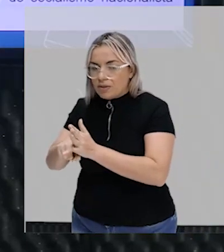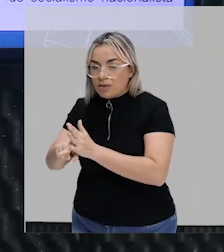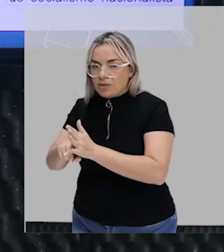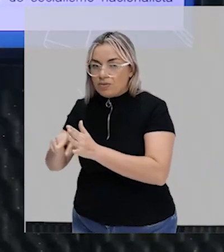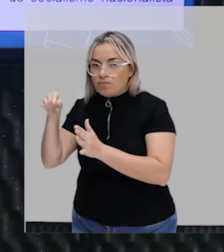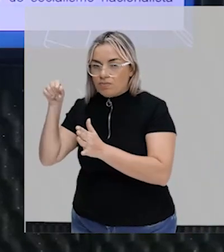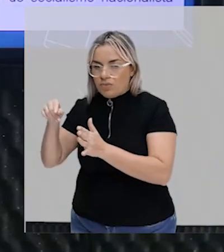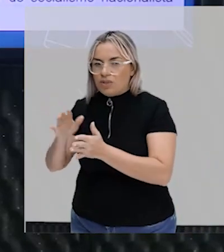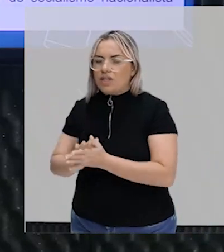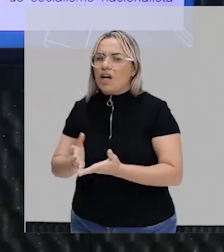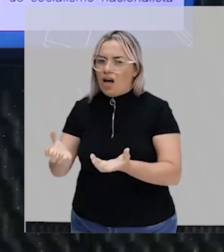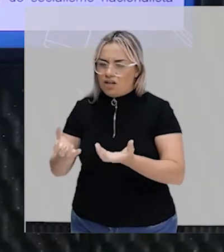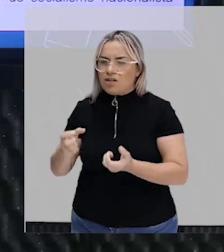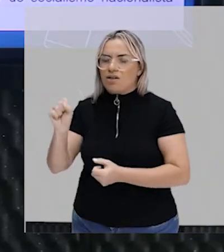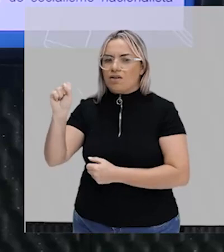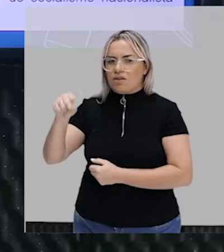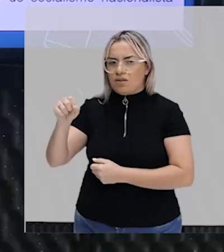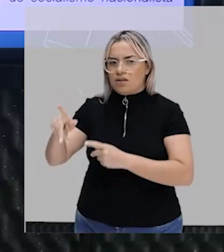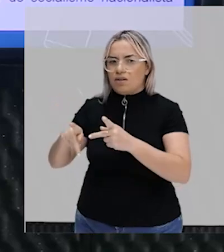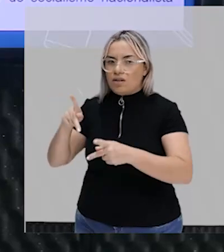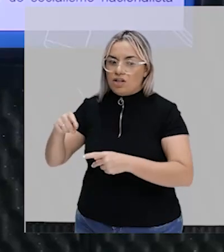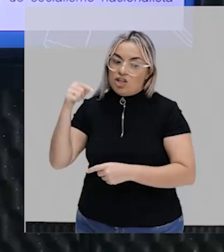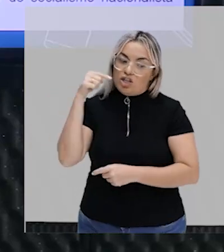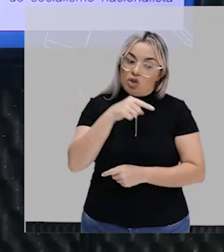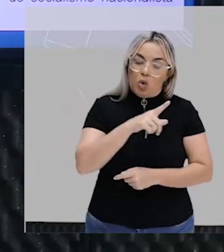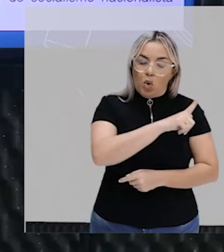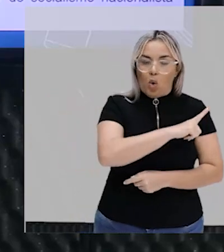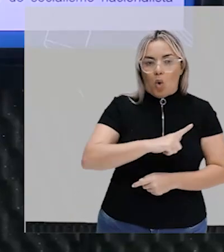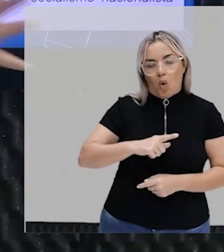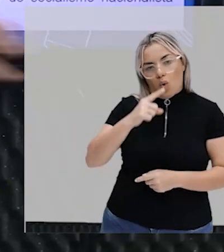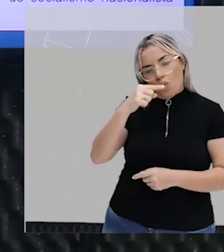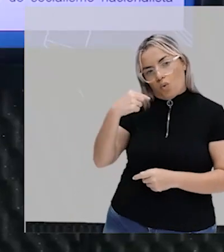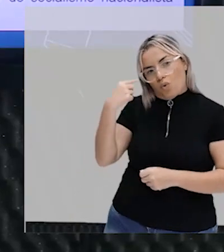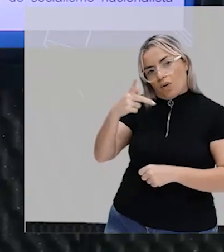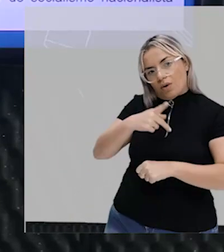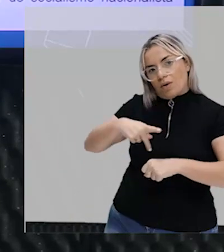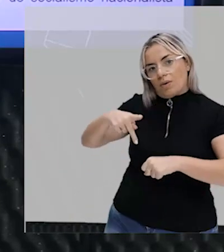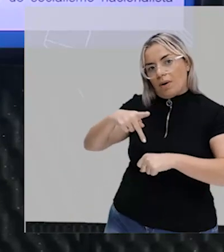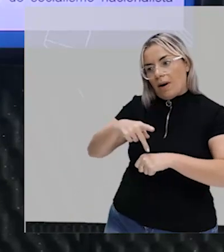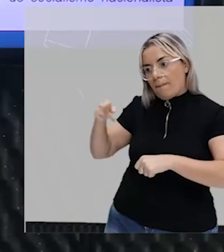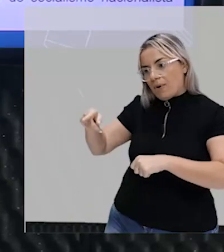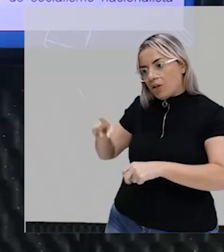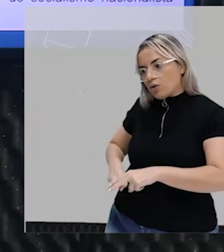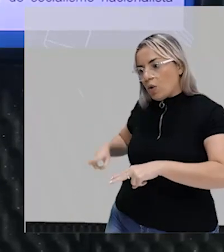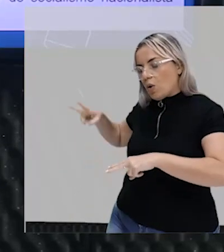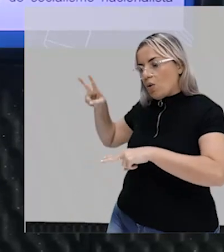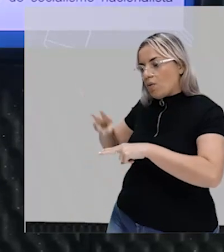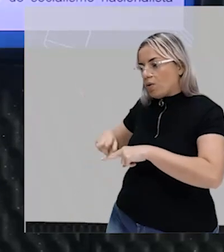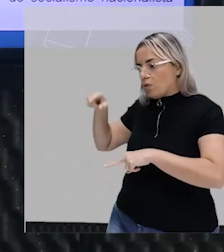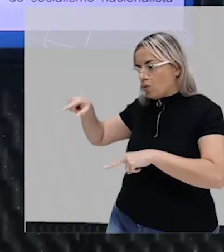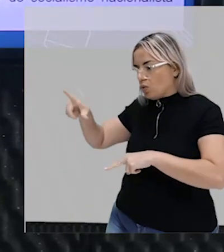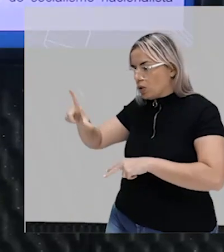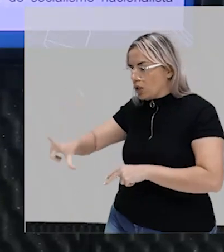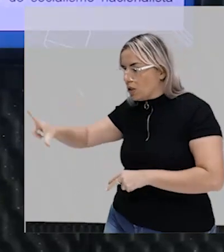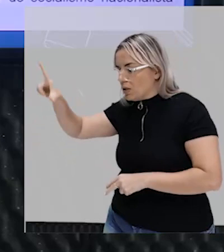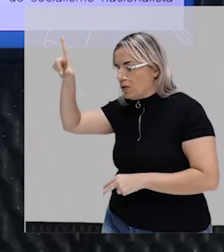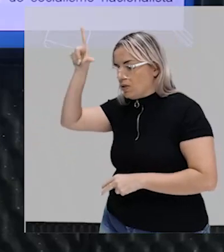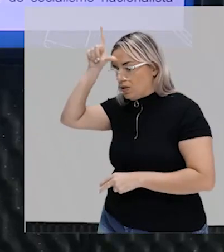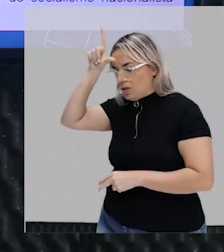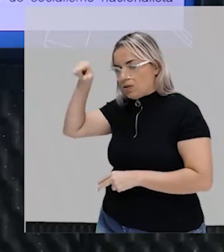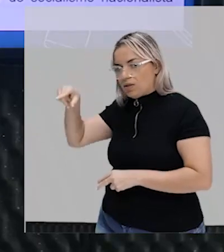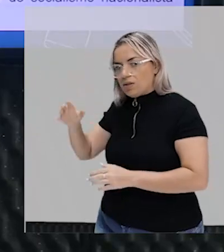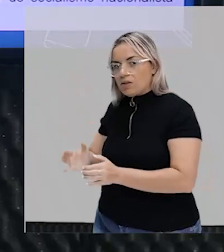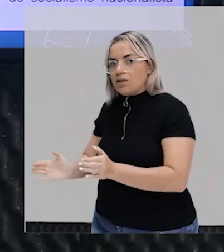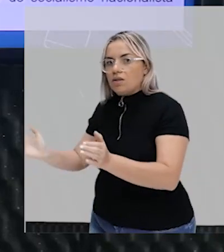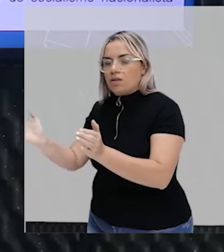que com isso, o governo espanhol se sentiu afrontado. Então, o governo espanhol, por exemplo, mandou prender os líderes do parlamento catalão, tá certo? Então, não existe aqui